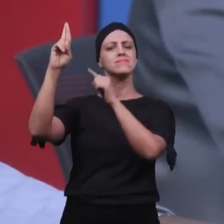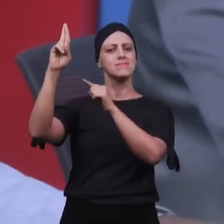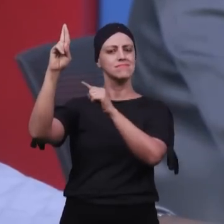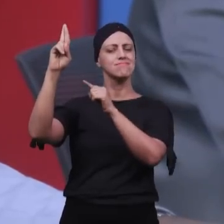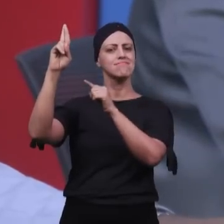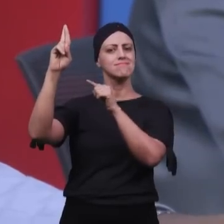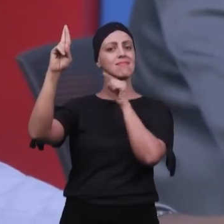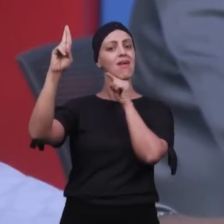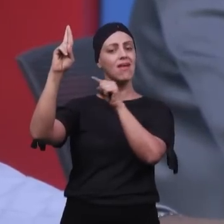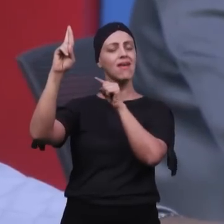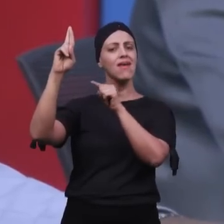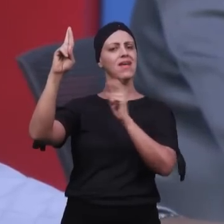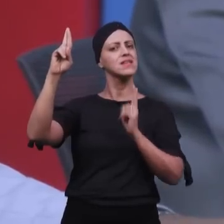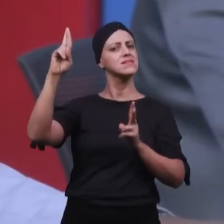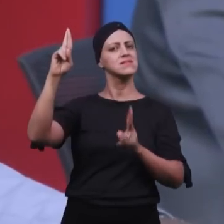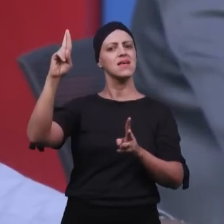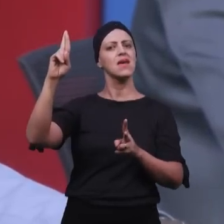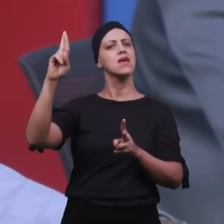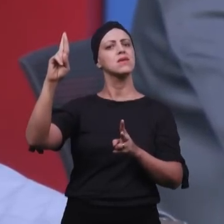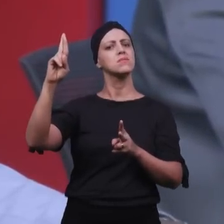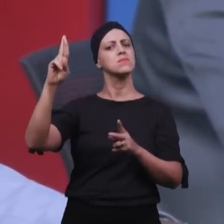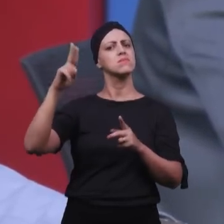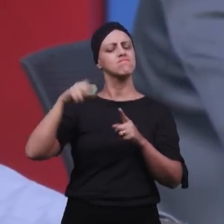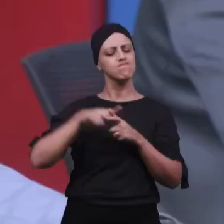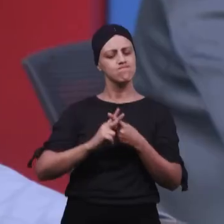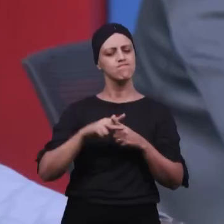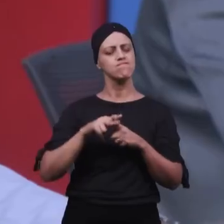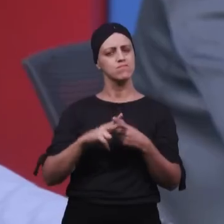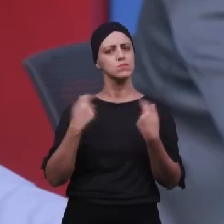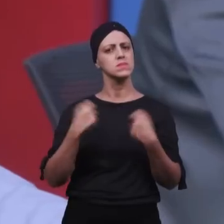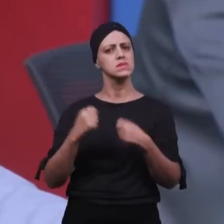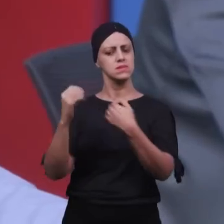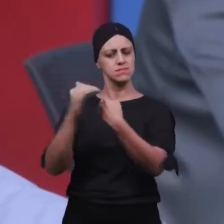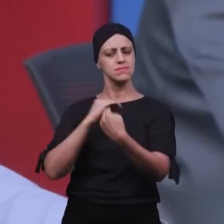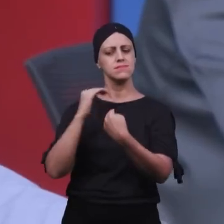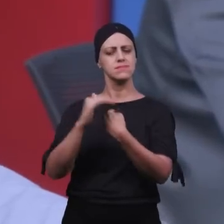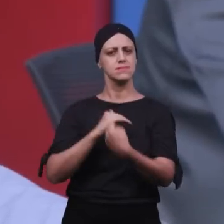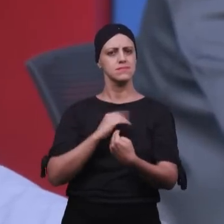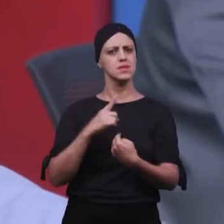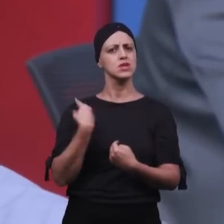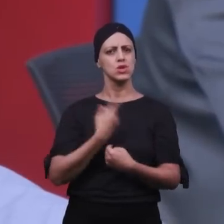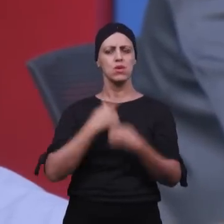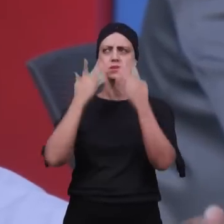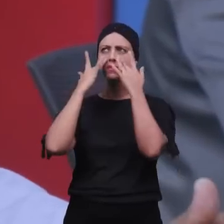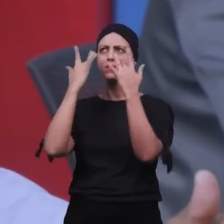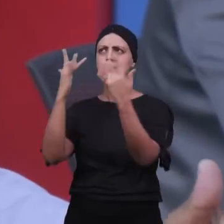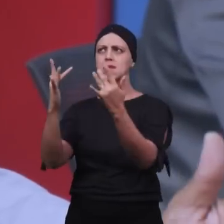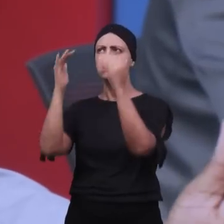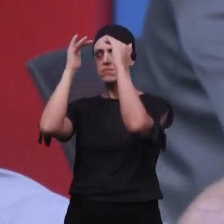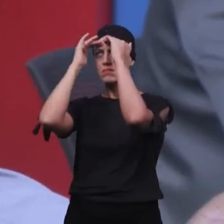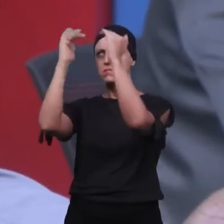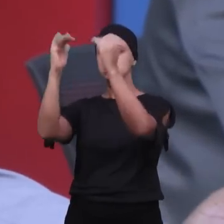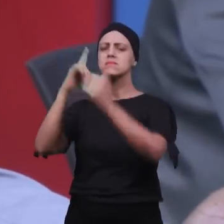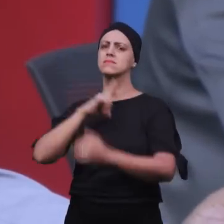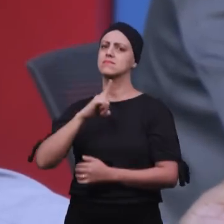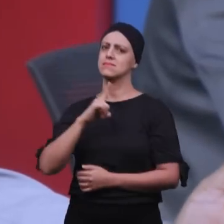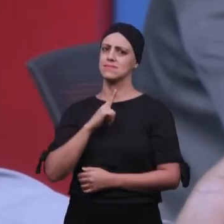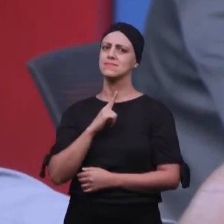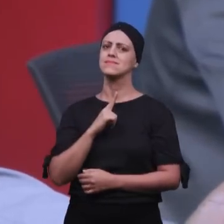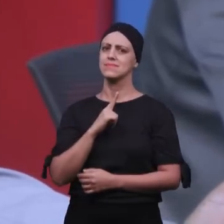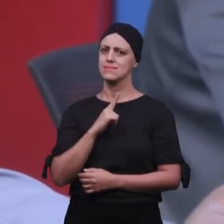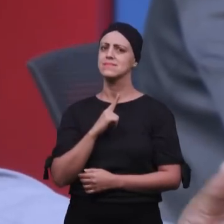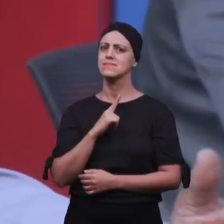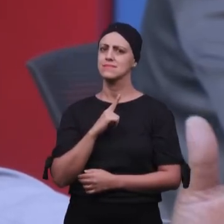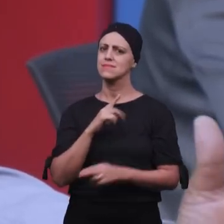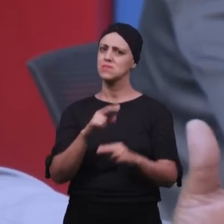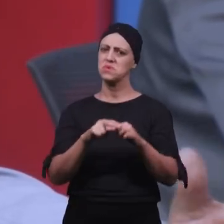que sempre nos adverte, nos orienta, né? E por temor ao Senhor, nós não temos essa prática, né, de